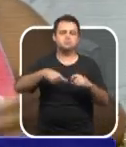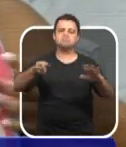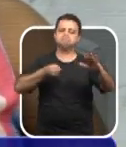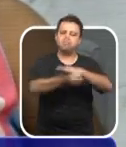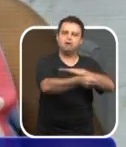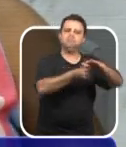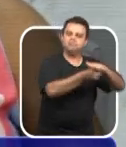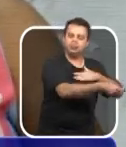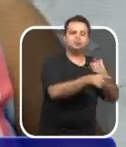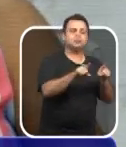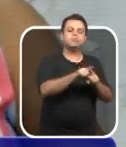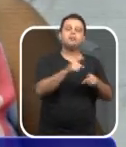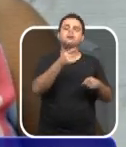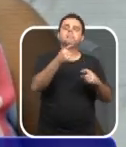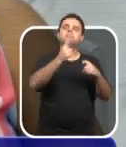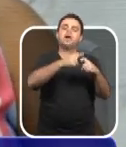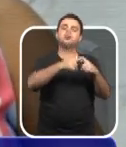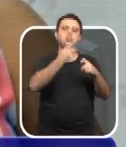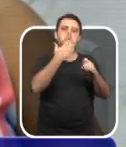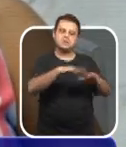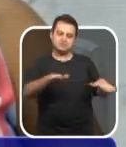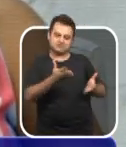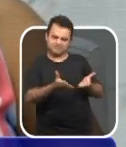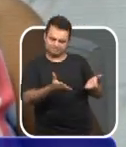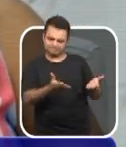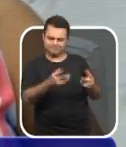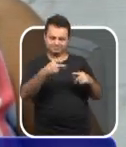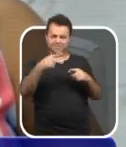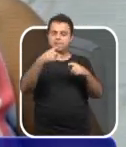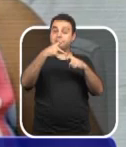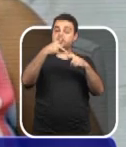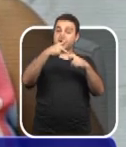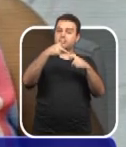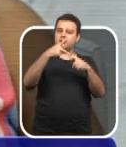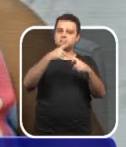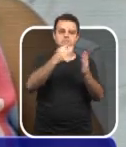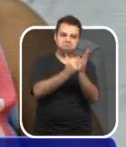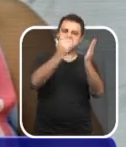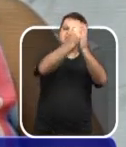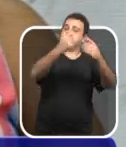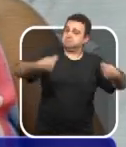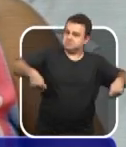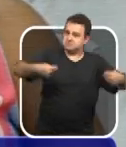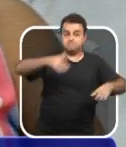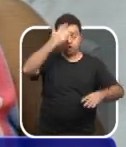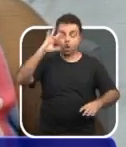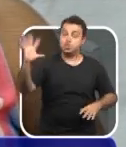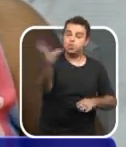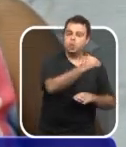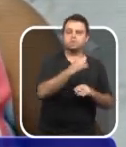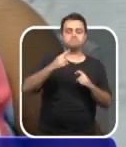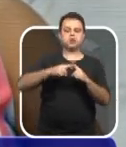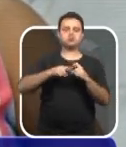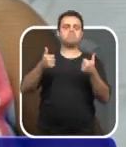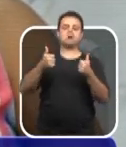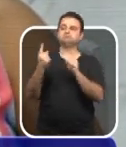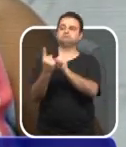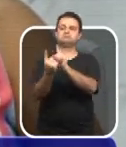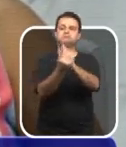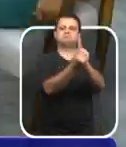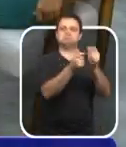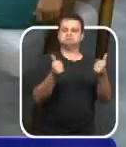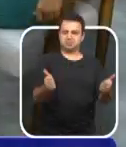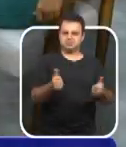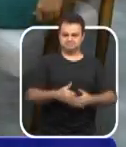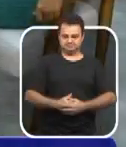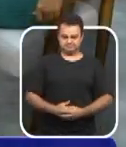médicos, pediatras. É o trabalho do vereador, fiscalizar o executivo e fazer com que a nossa população possa ser atendida devidamente. Sim, a